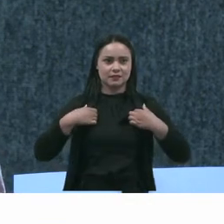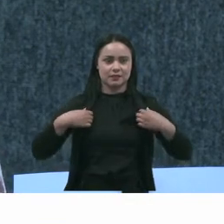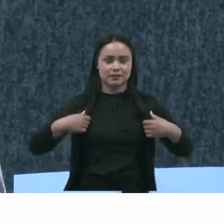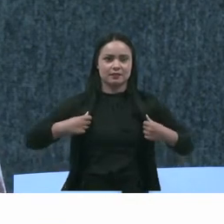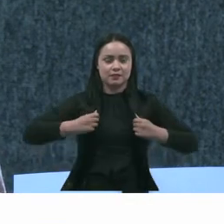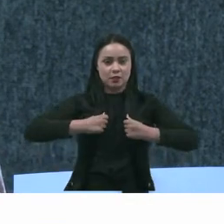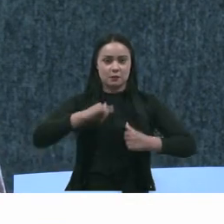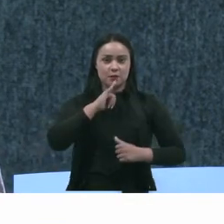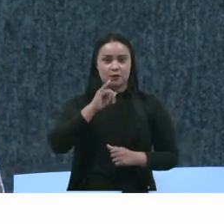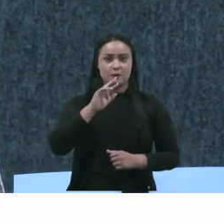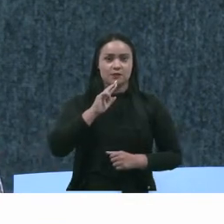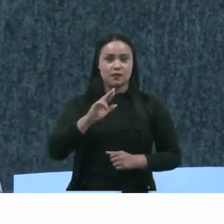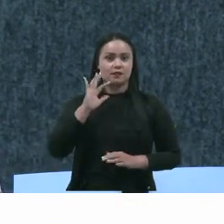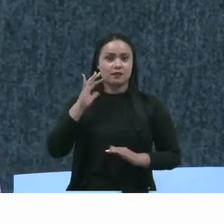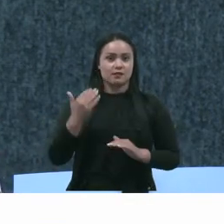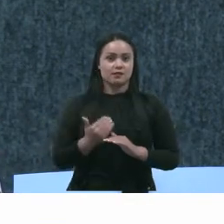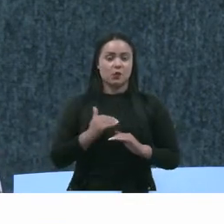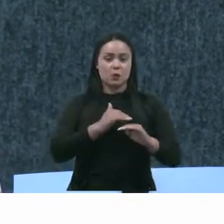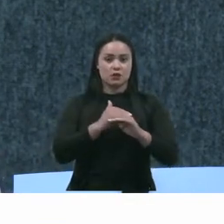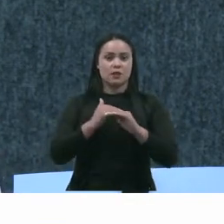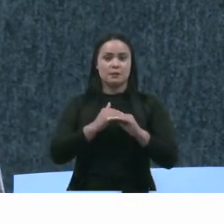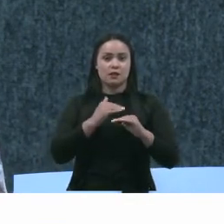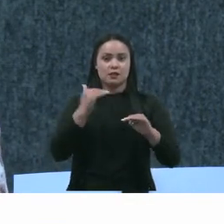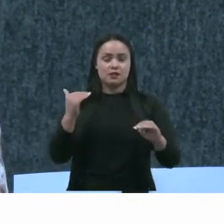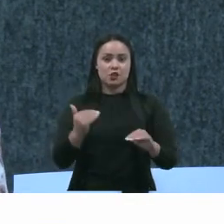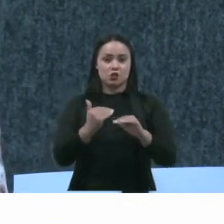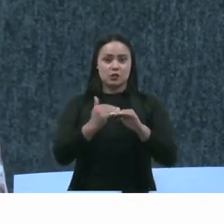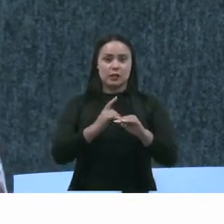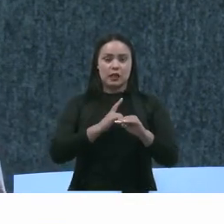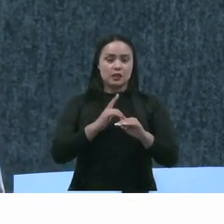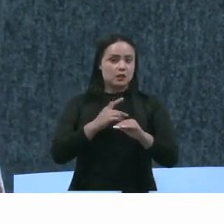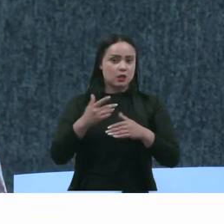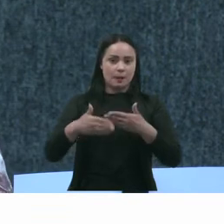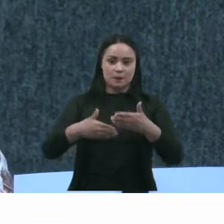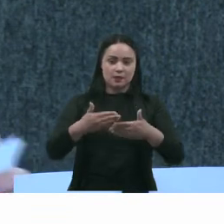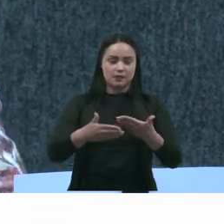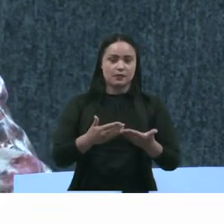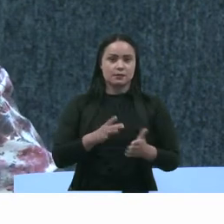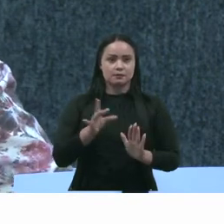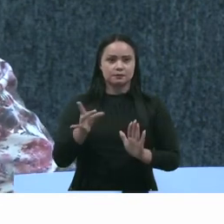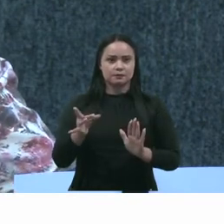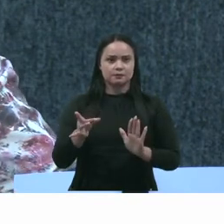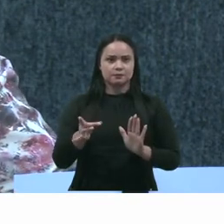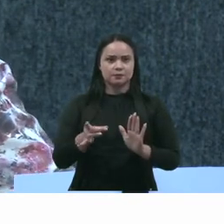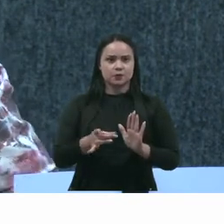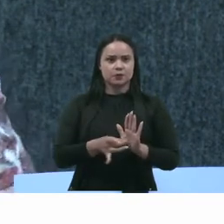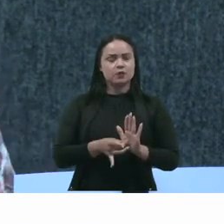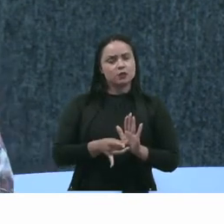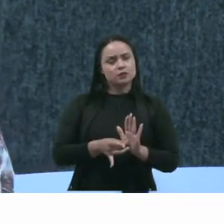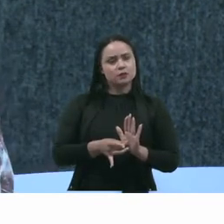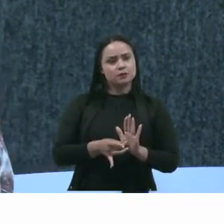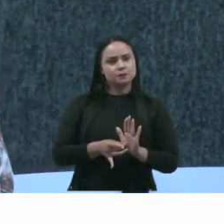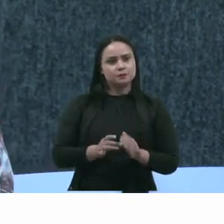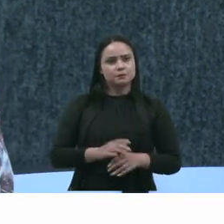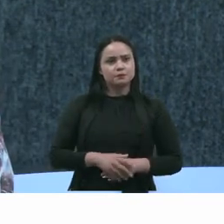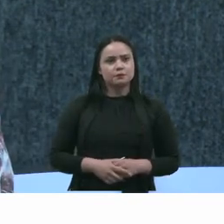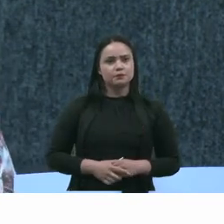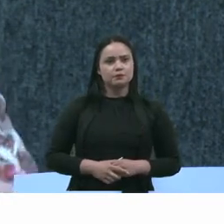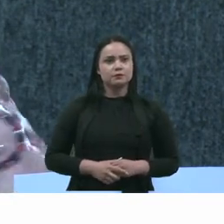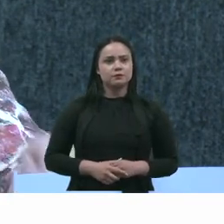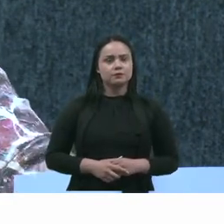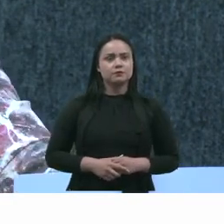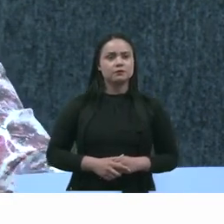Proclamo o resultado, decisão unânime no sentido da improcedência das imputações. O 9 já foi, agora é o